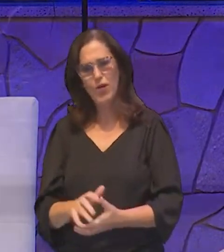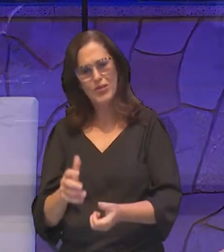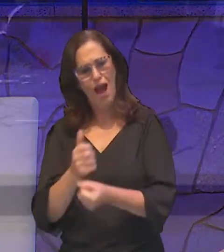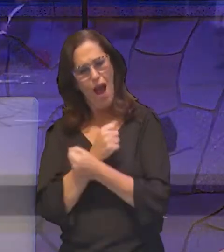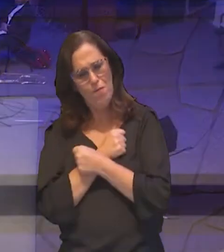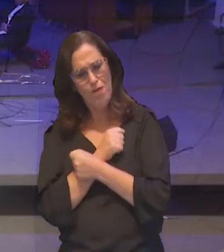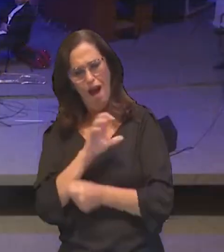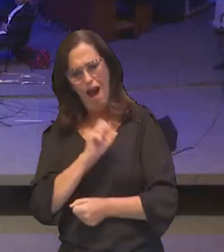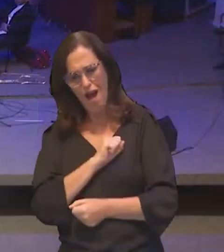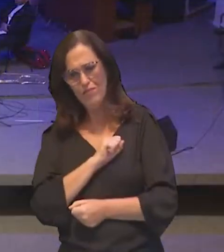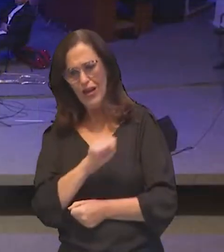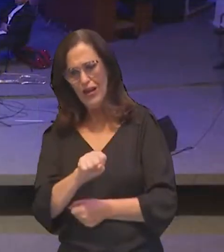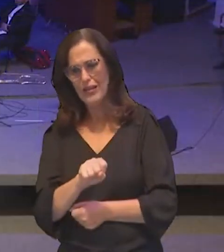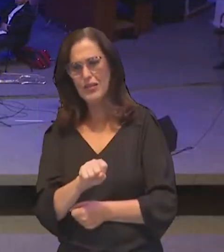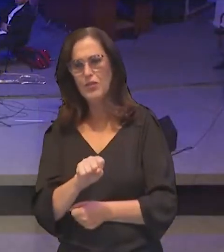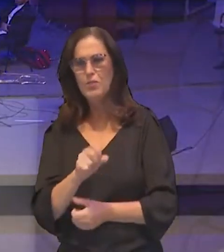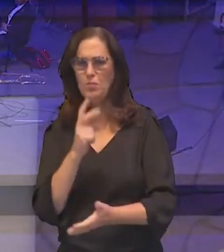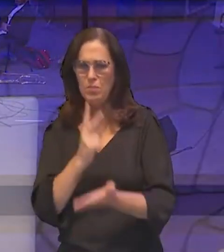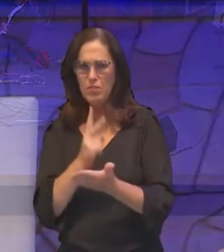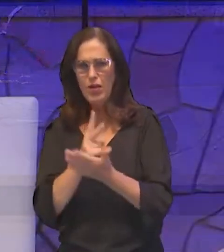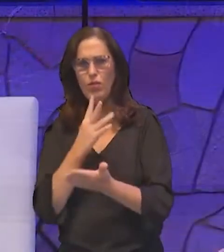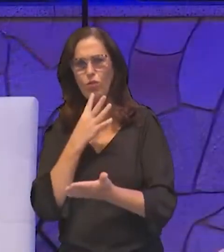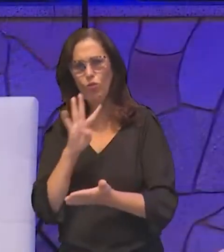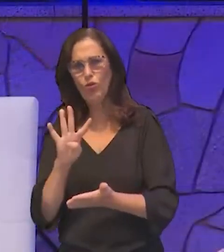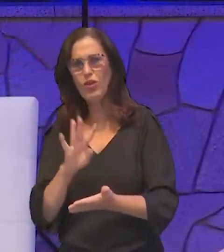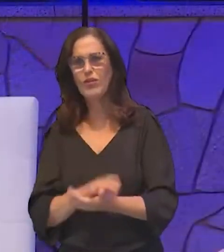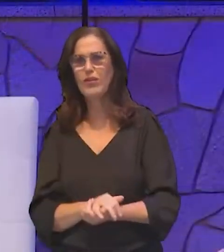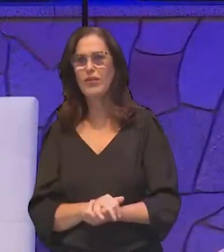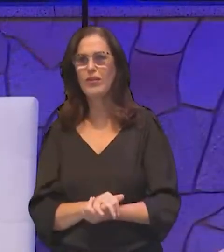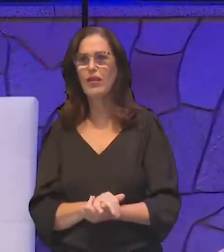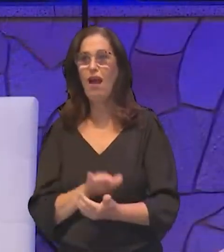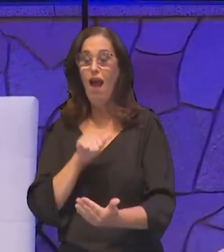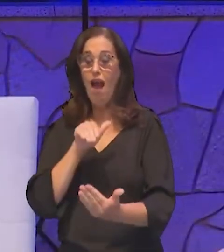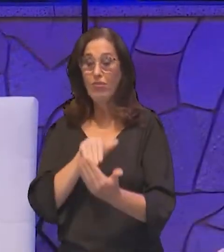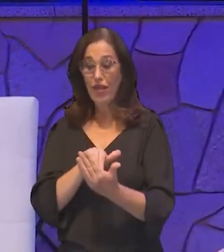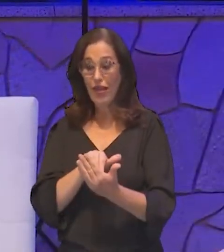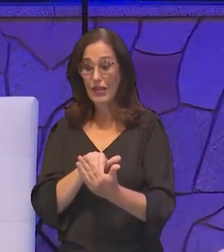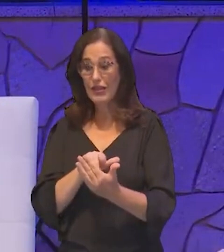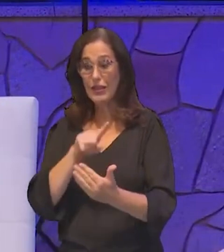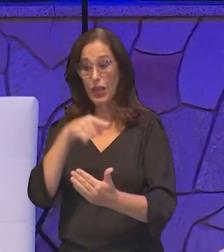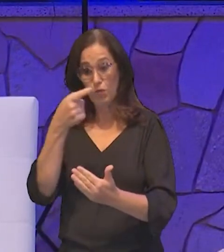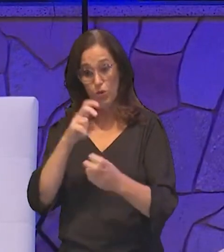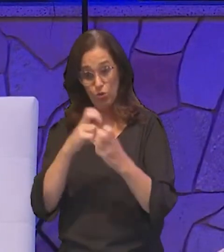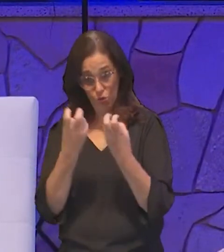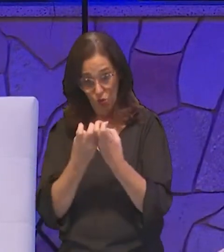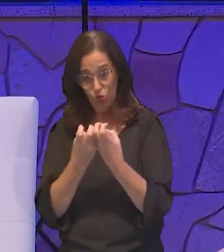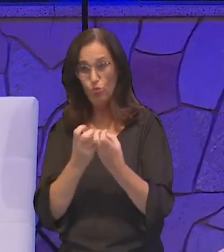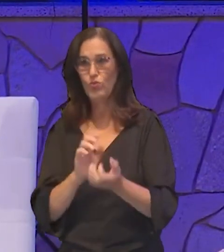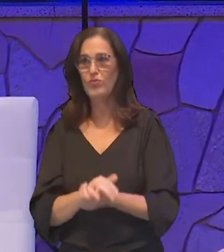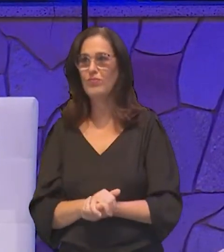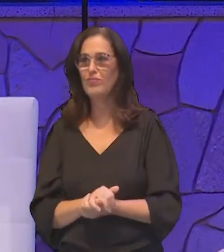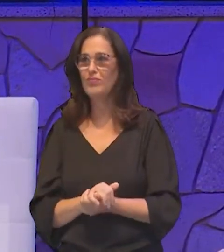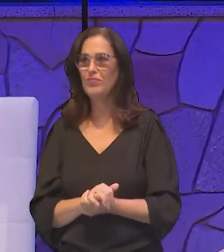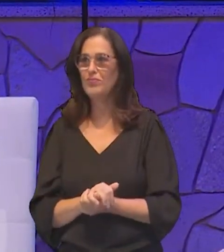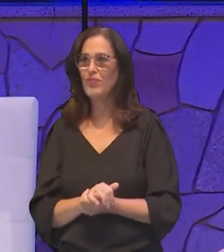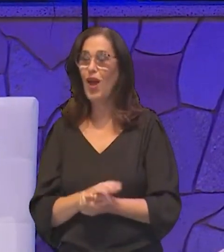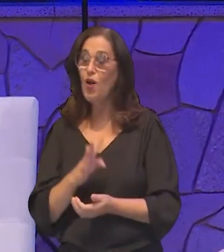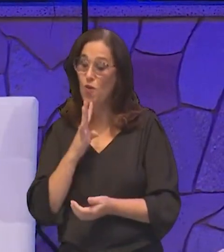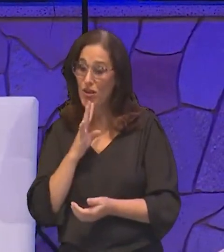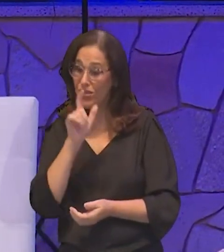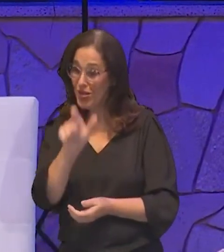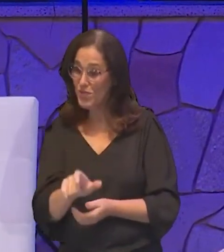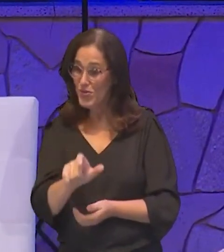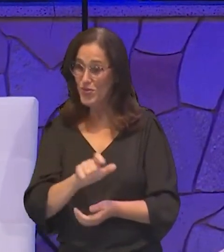essa pessoa mesmo sem conhecer, e até ir até ela no final do culto, e conhecer essa